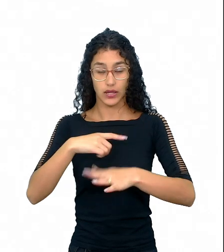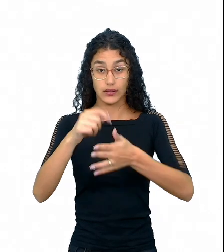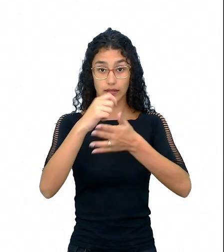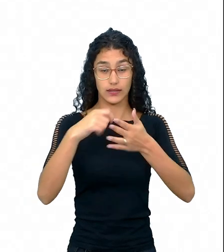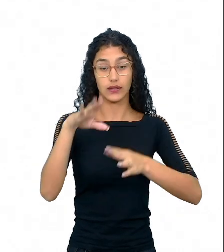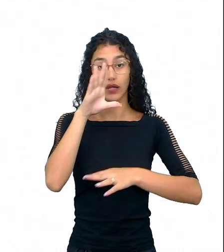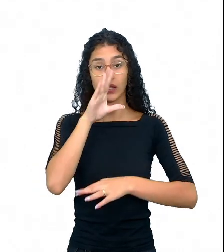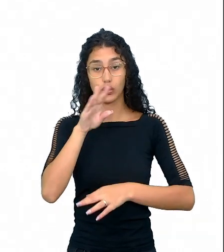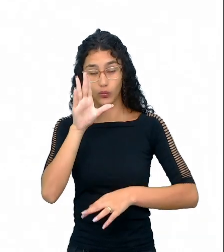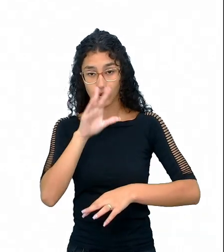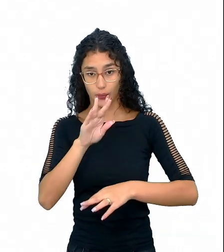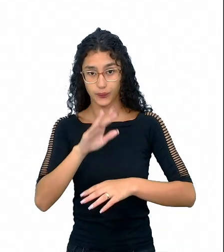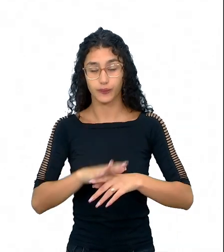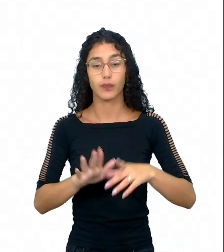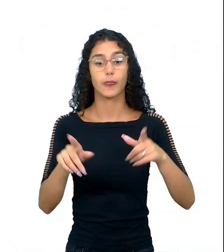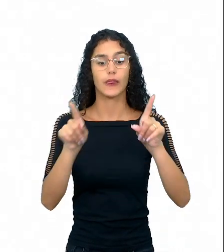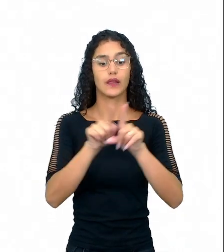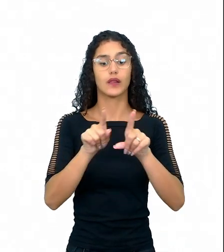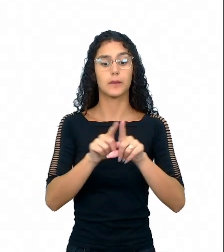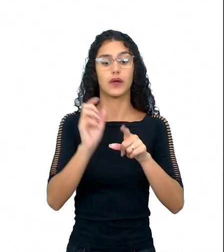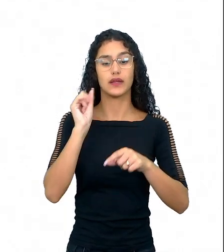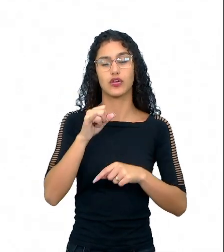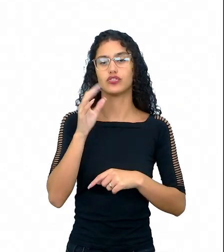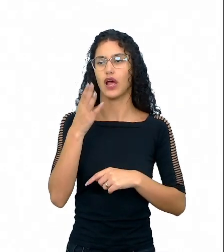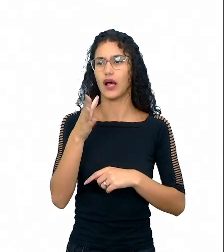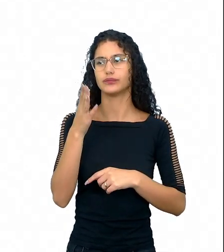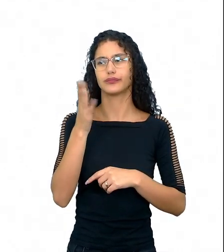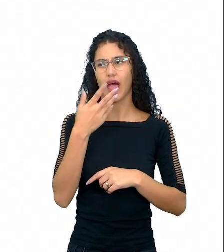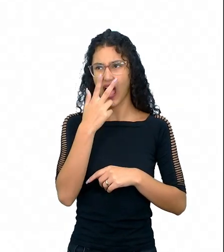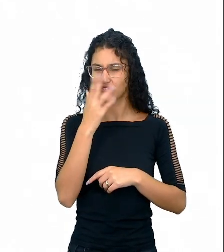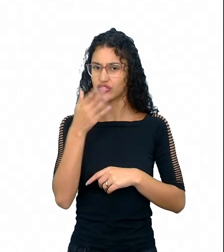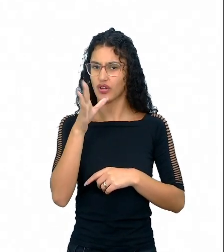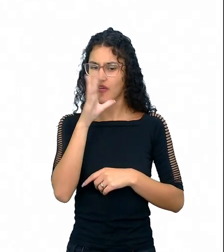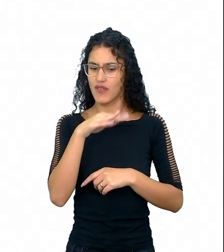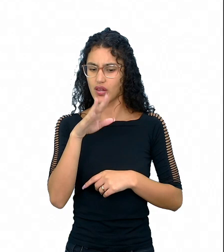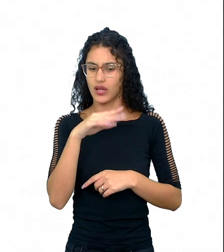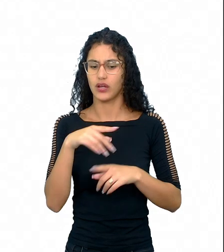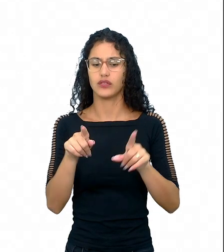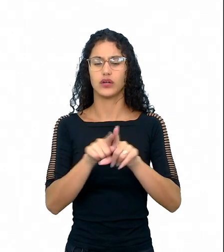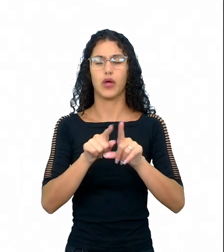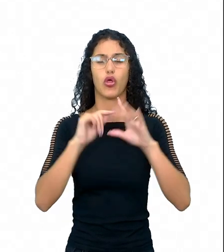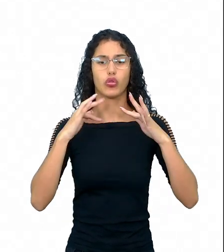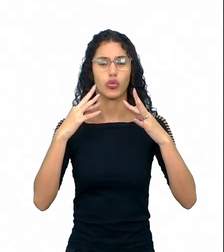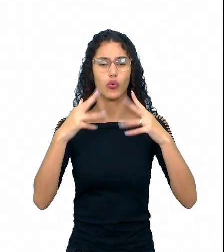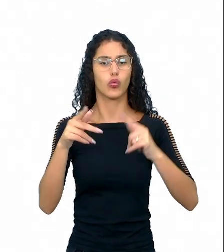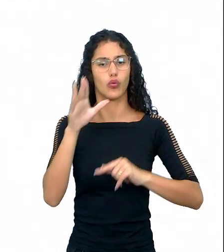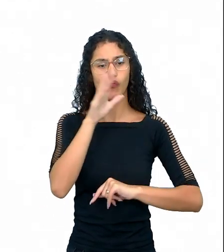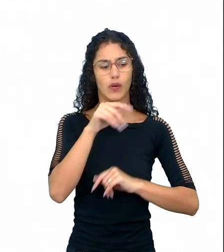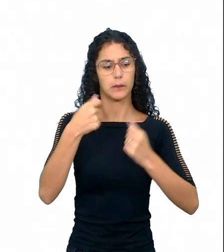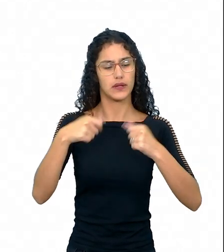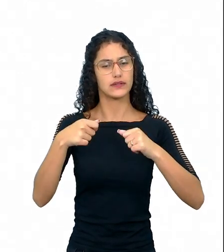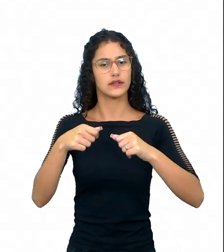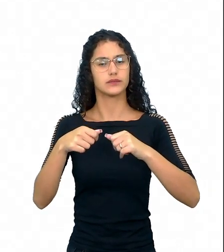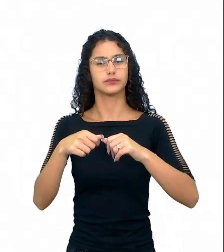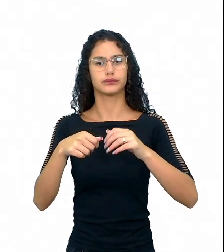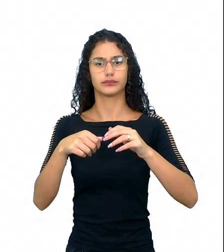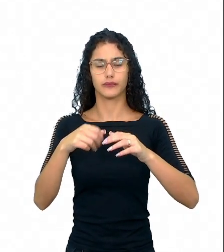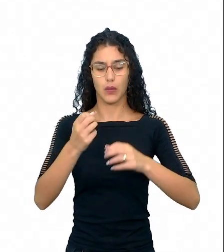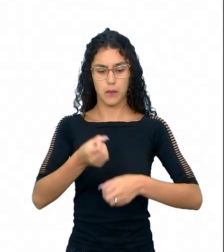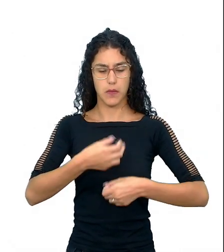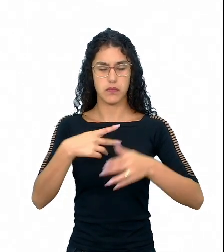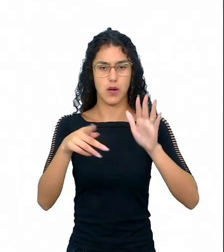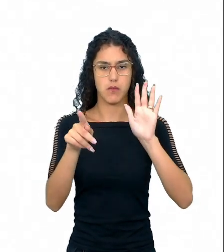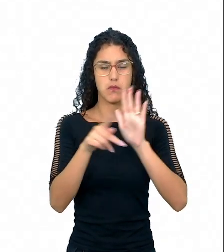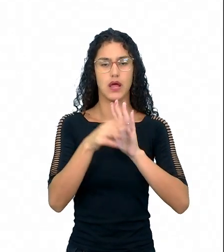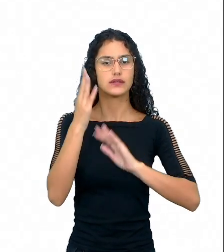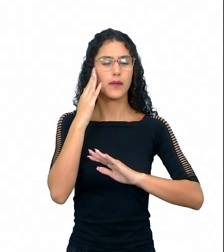escrita e oral, e aqui, se eu já não disse um dia, Evanildo Bechara disse que todo falante deve ser poliglota da própria